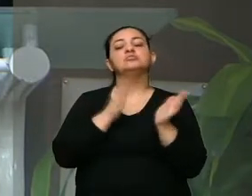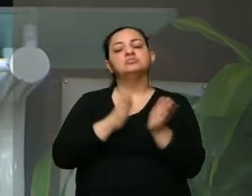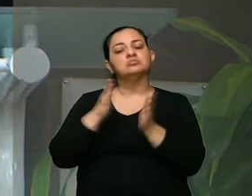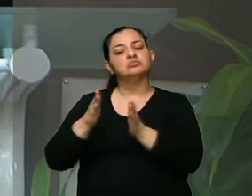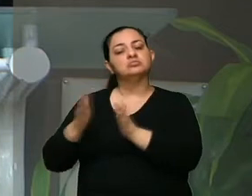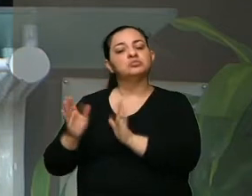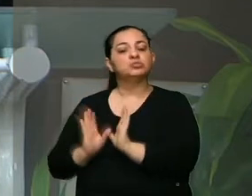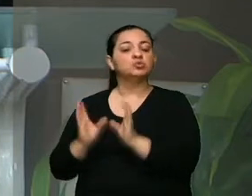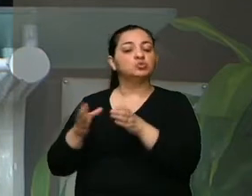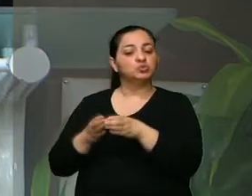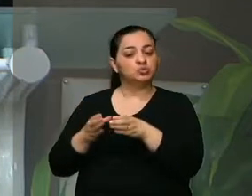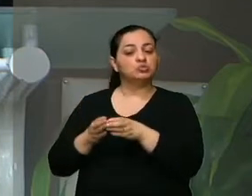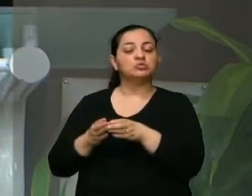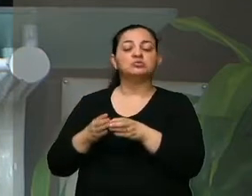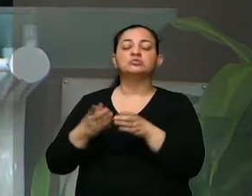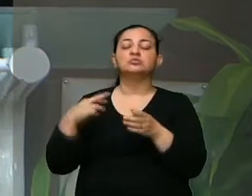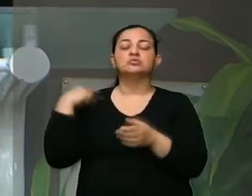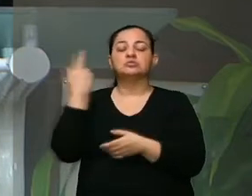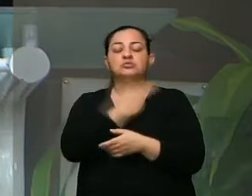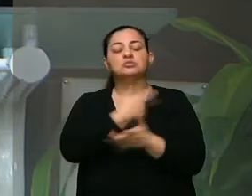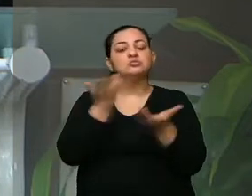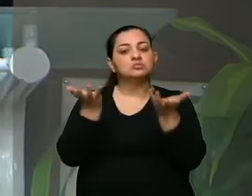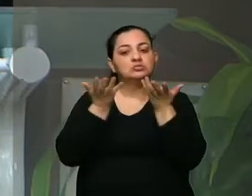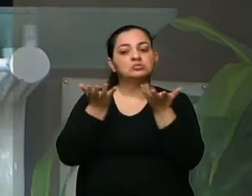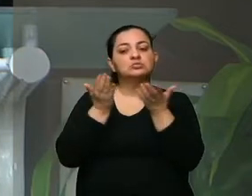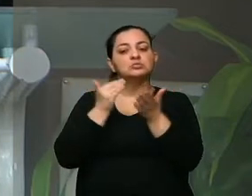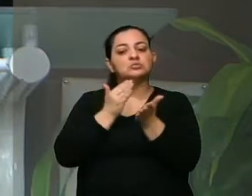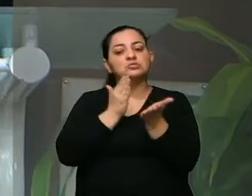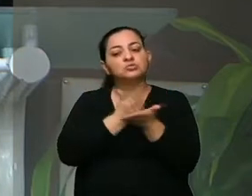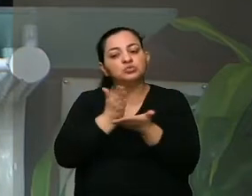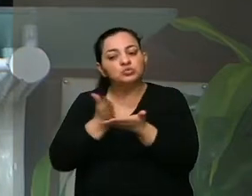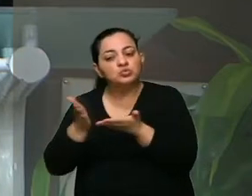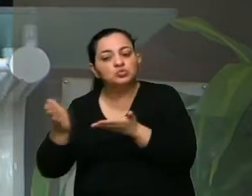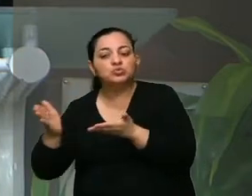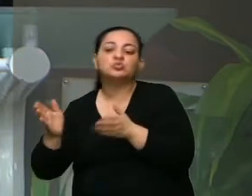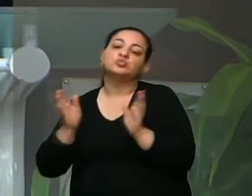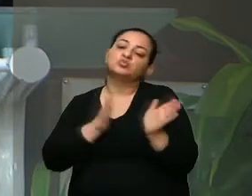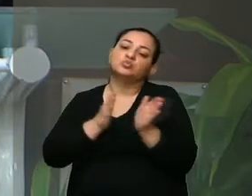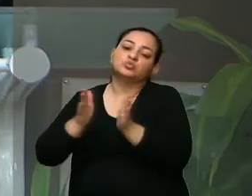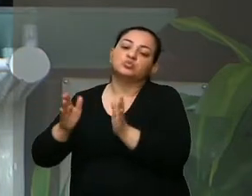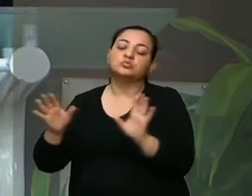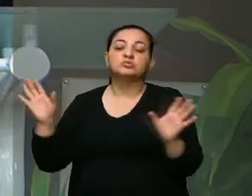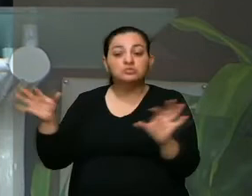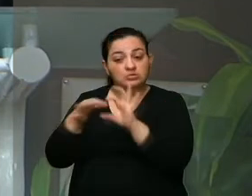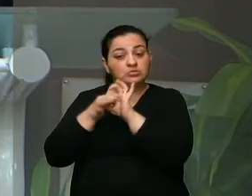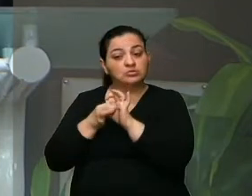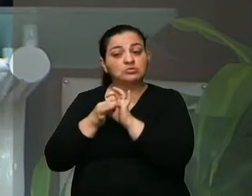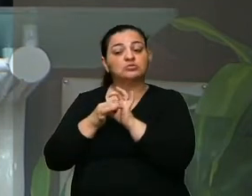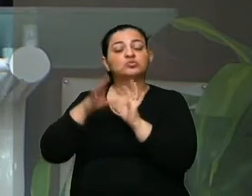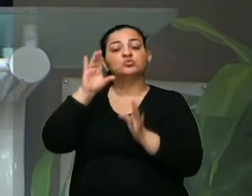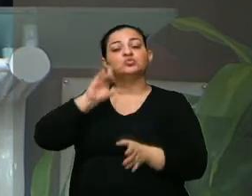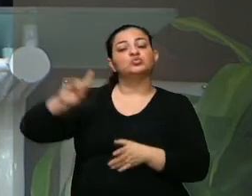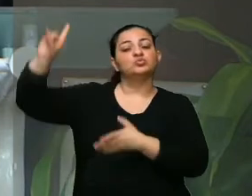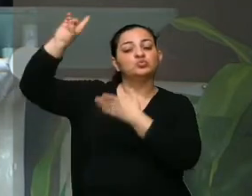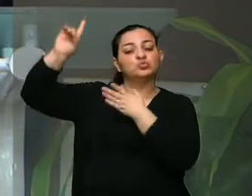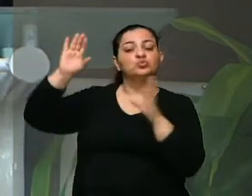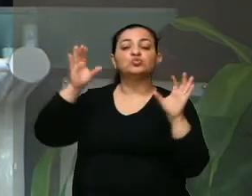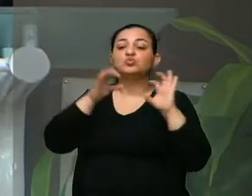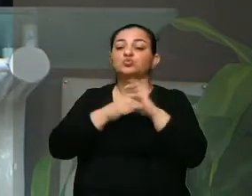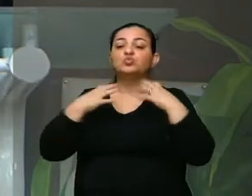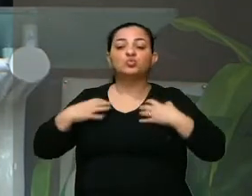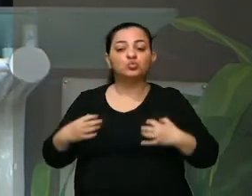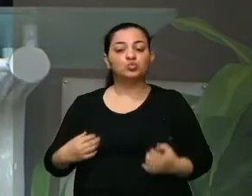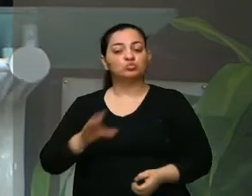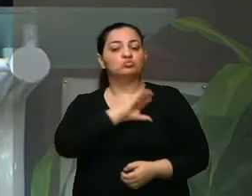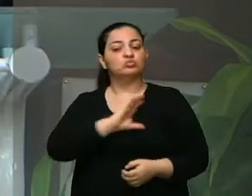grupo queremos ser parte do corpo de cristo amém do corpo de